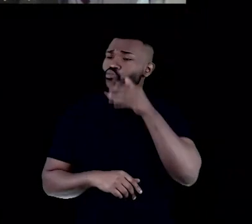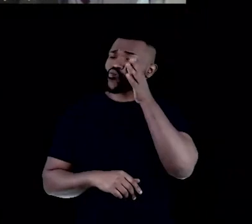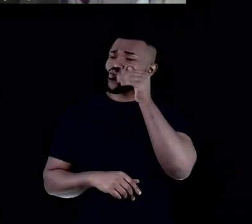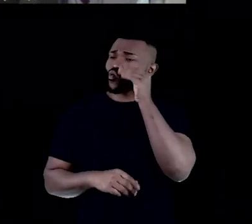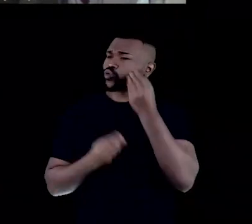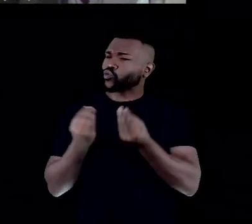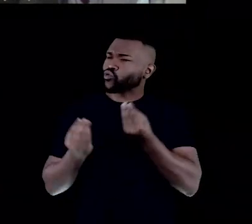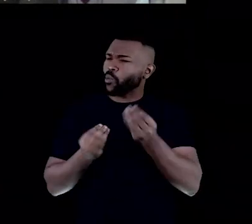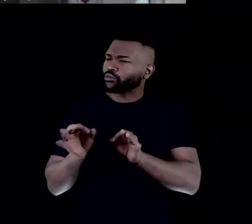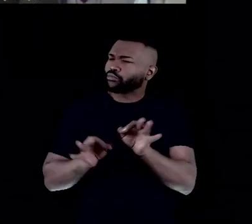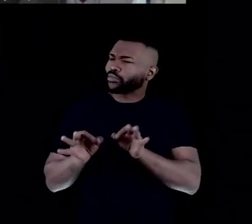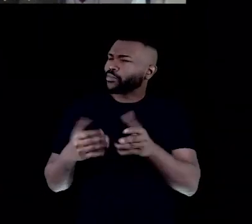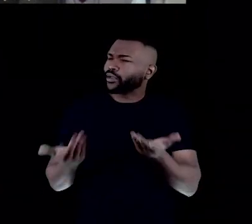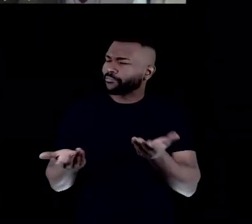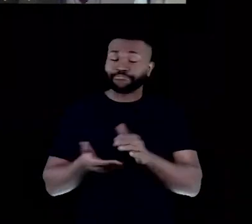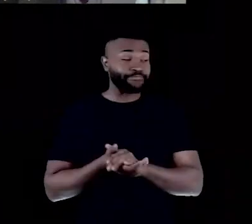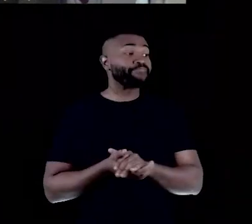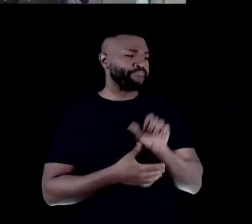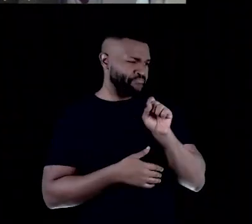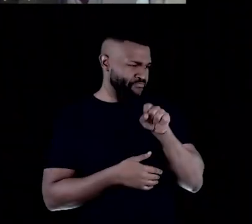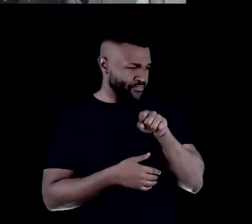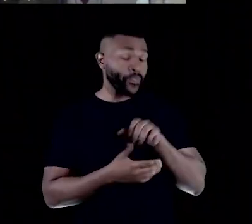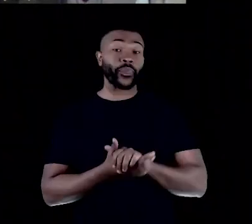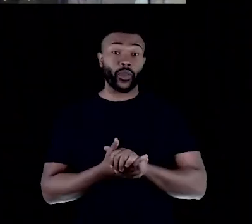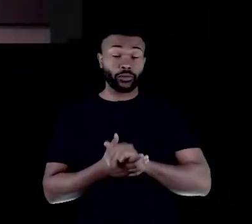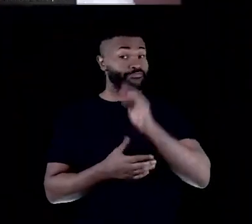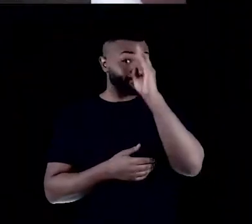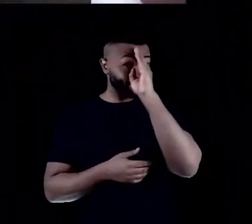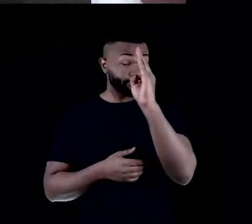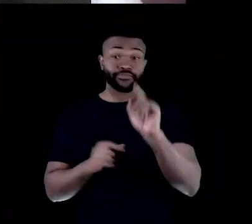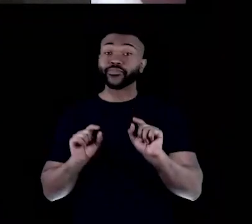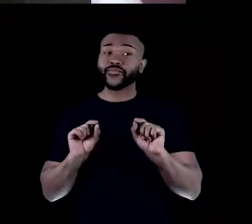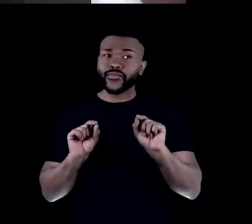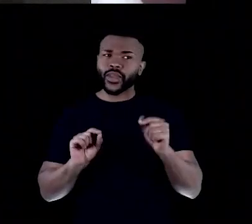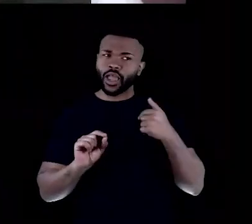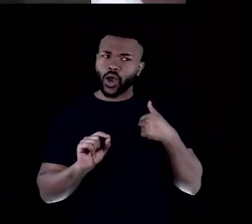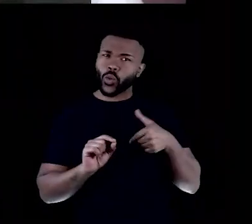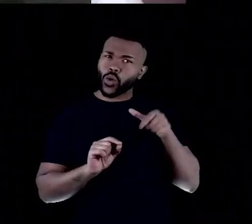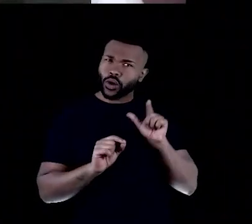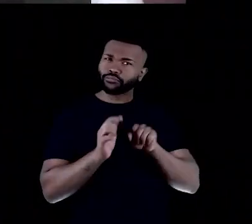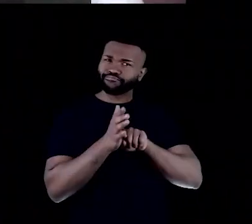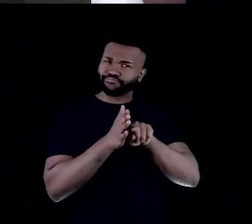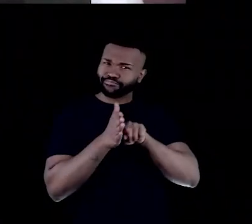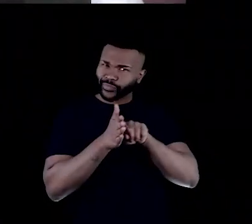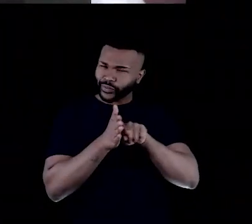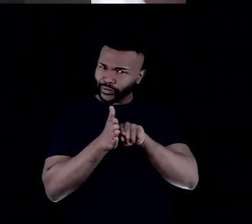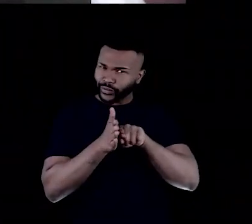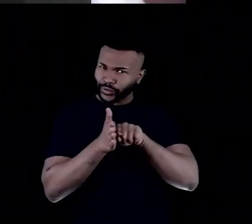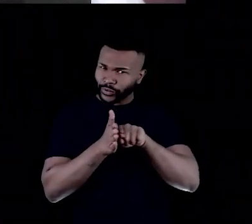Eu fico muito curioso pelo processo mesmo, sabe? Sim, ele vem principalmente da minha